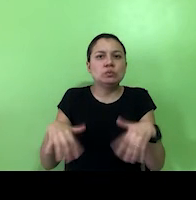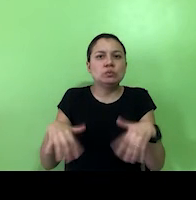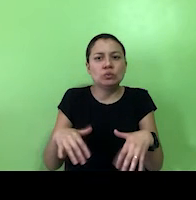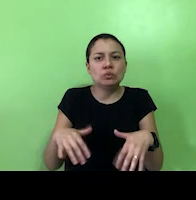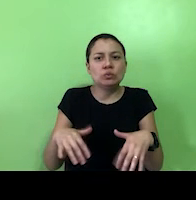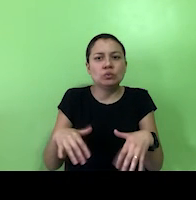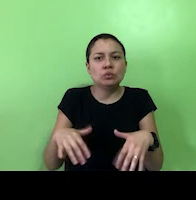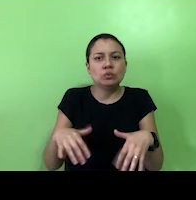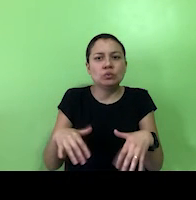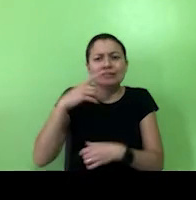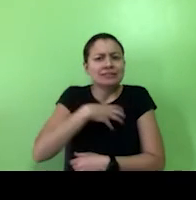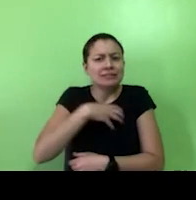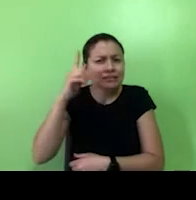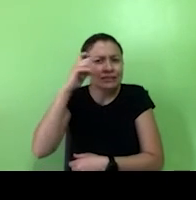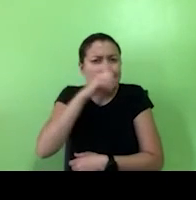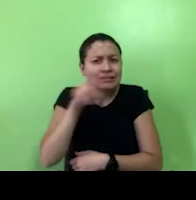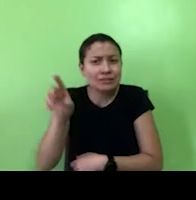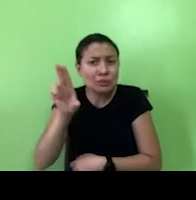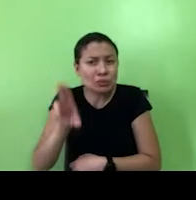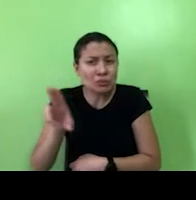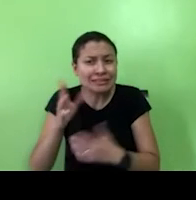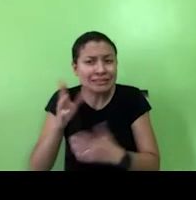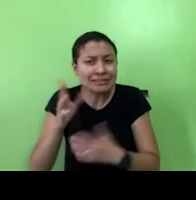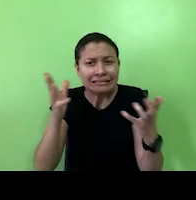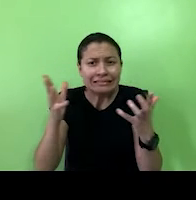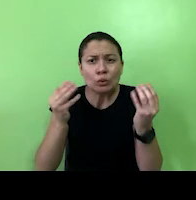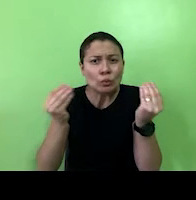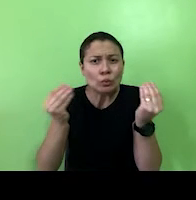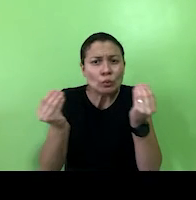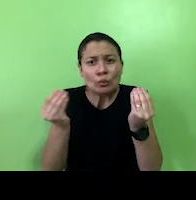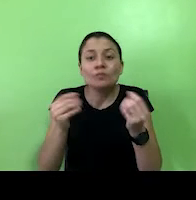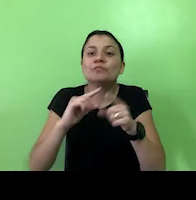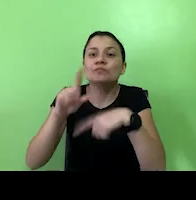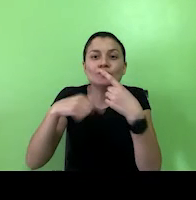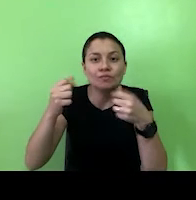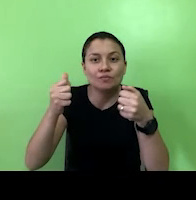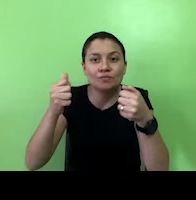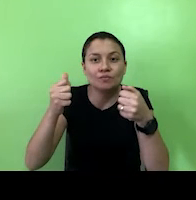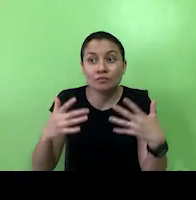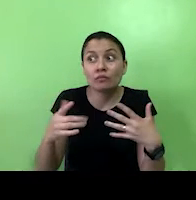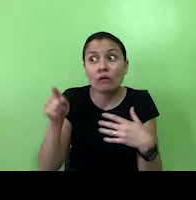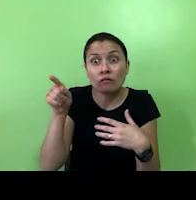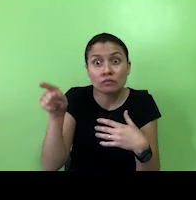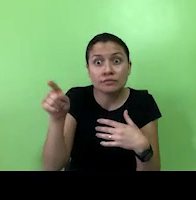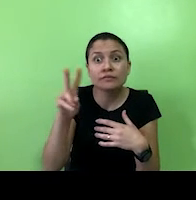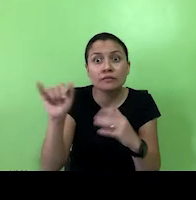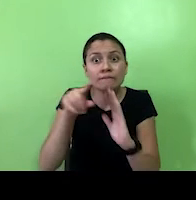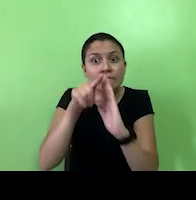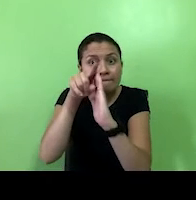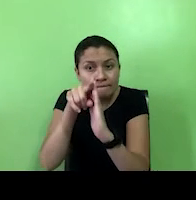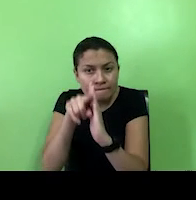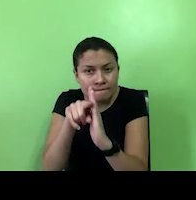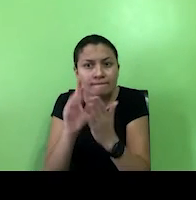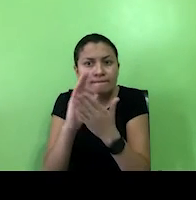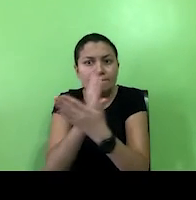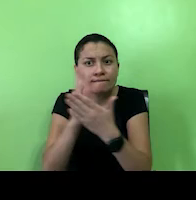camada de abstração na cabeça do usuário. Depois a gente tinha que dizer que, olha, você vai executar um cenário aqui com algumas tarefas, com